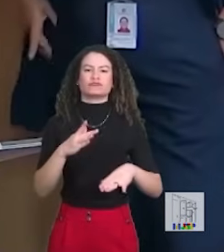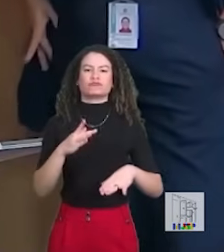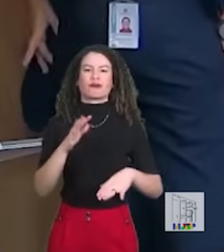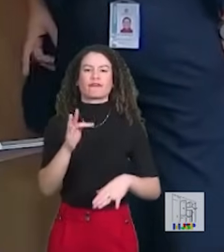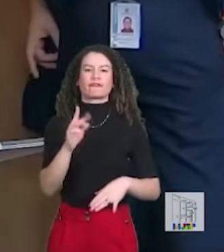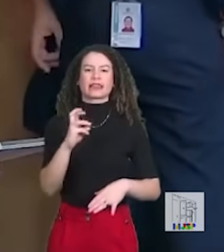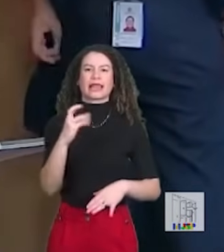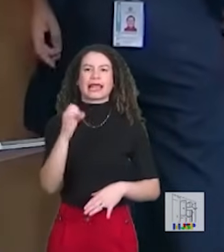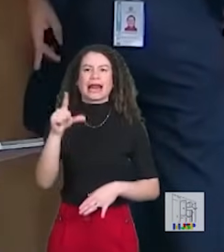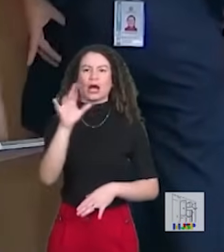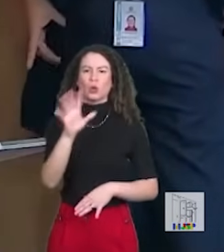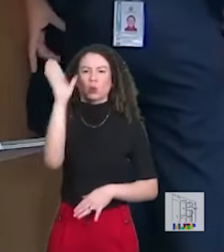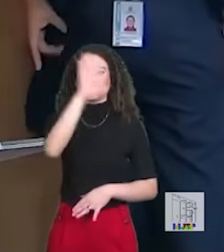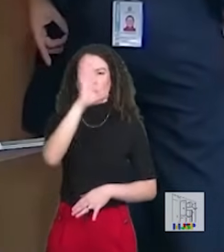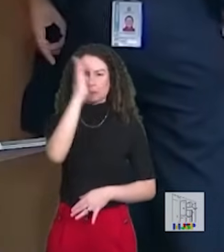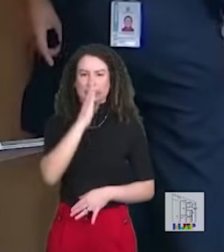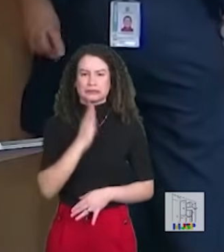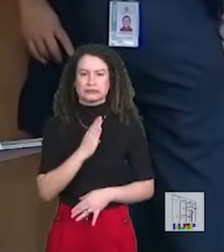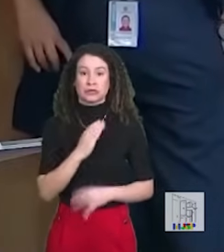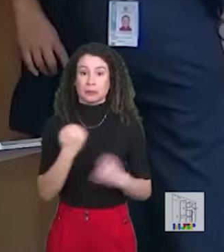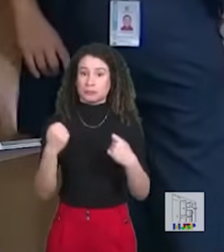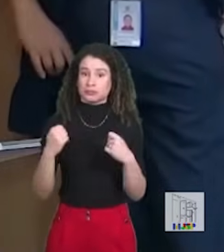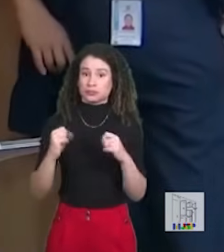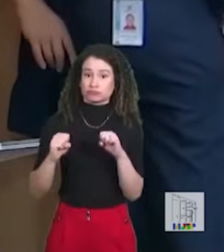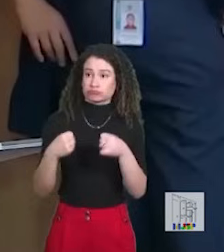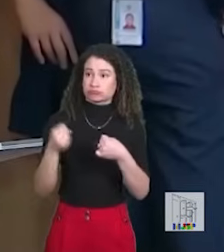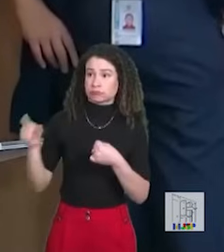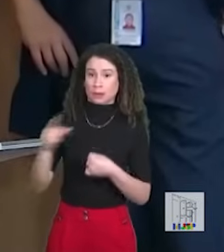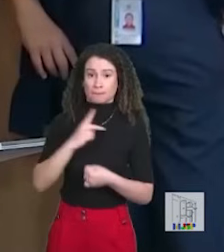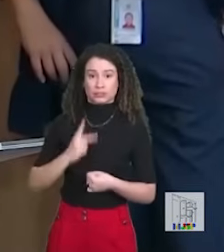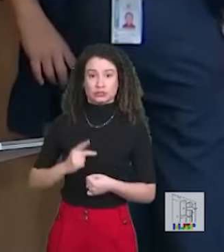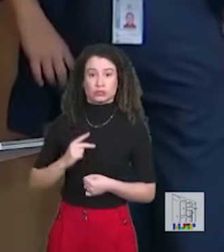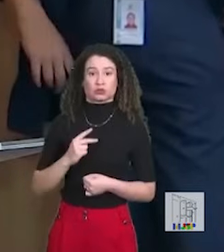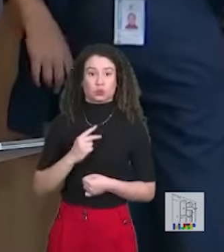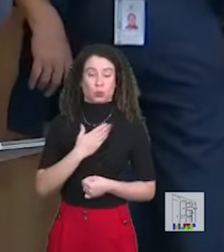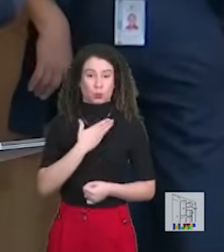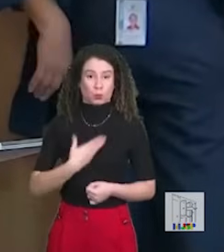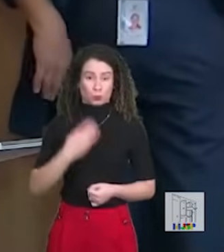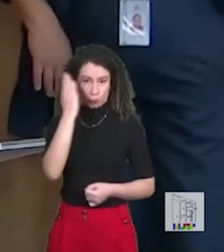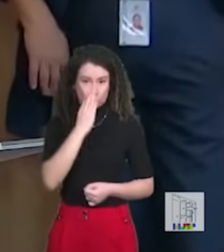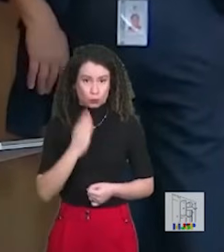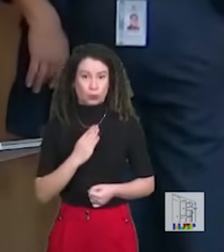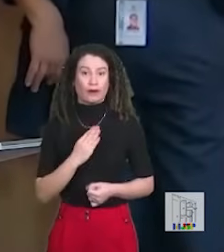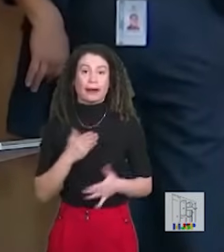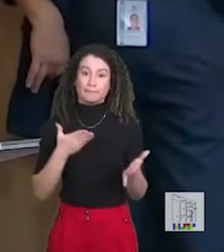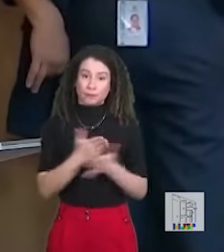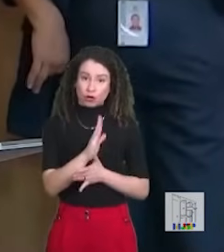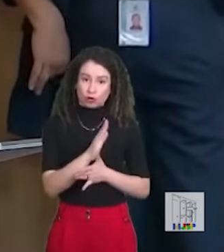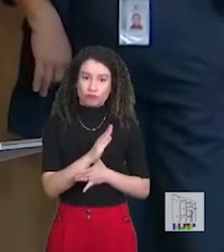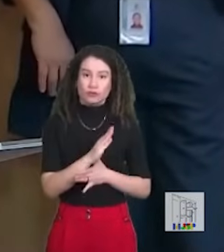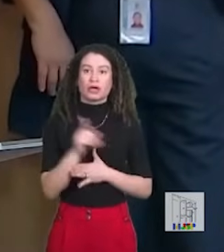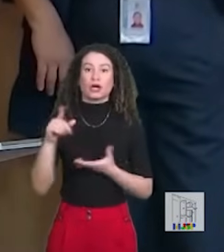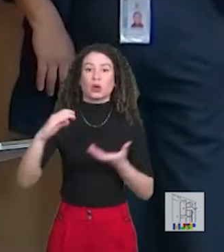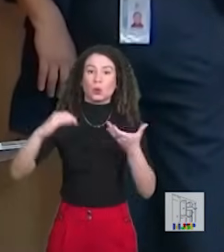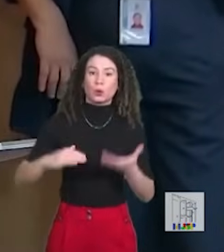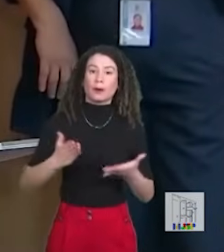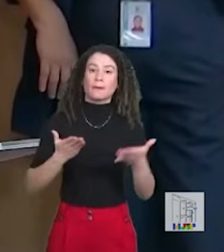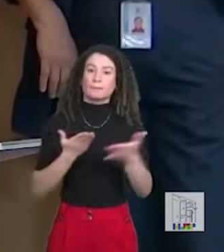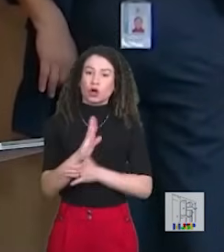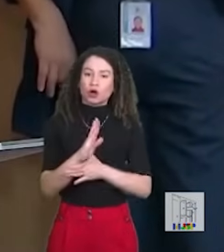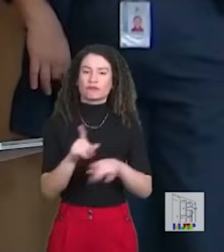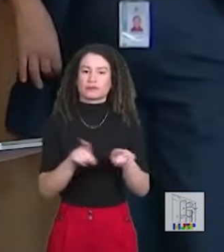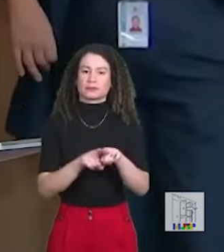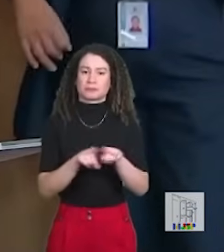é preciso motivar é preciso que o Presidente da República Concorde e que o congresso tá na